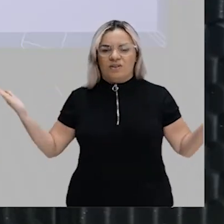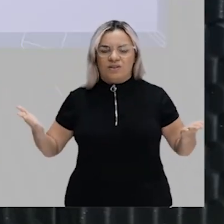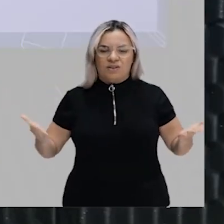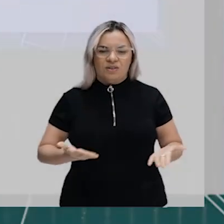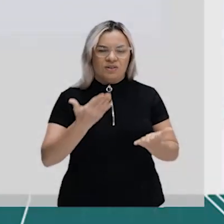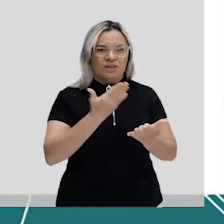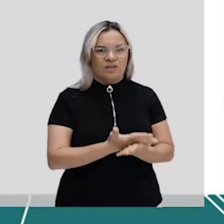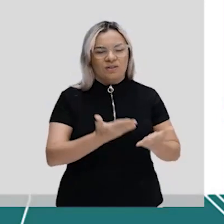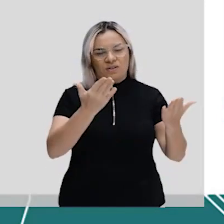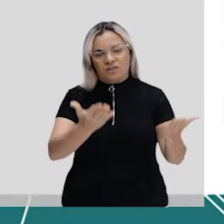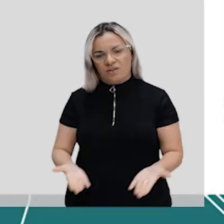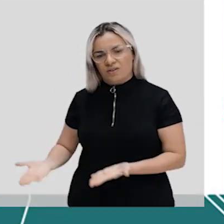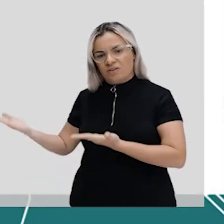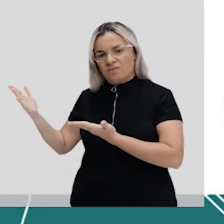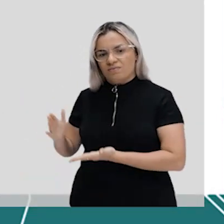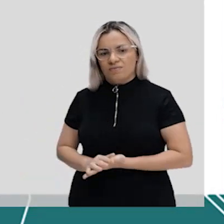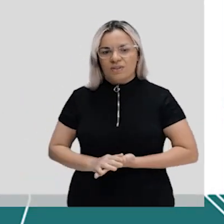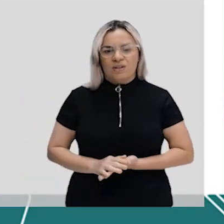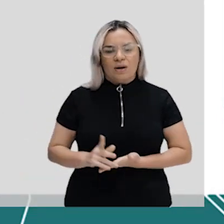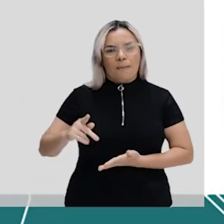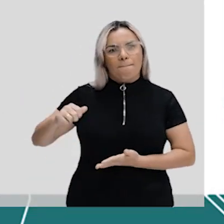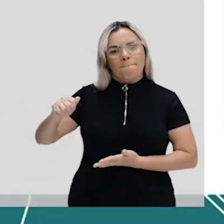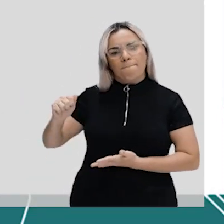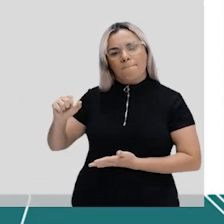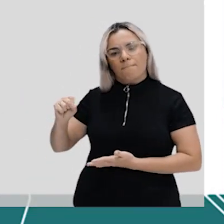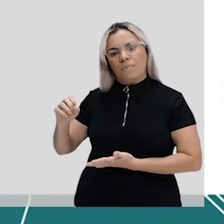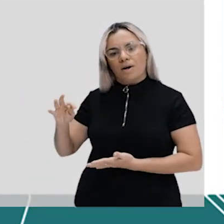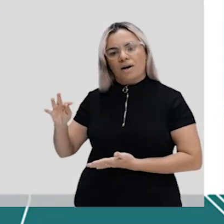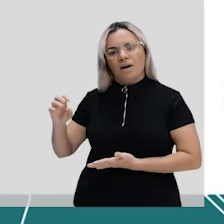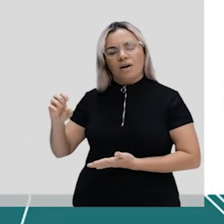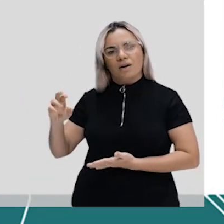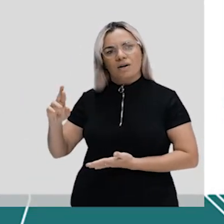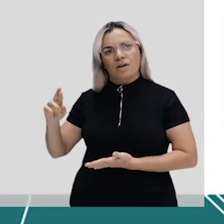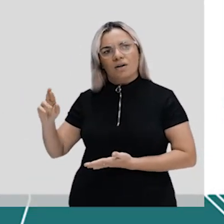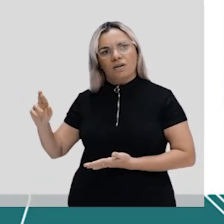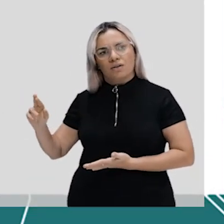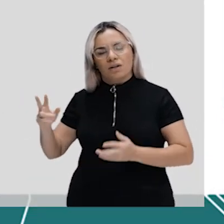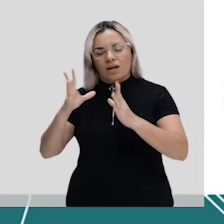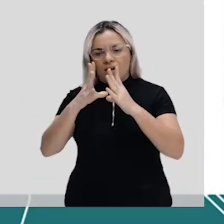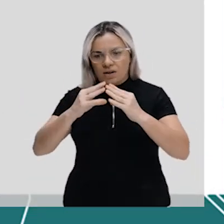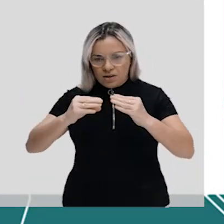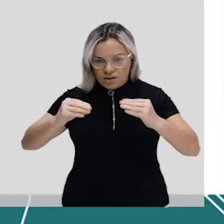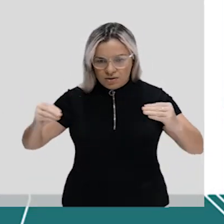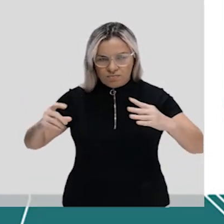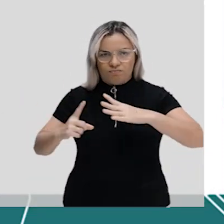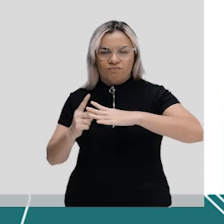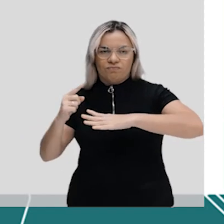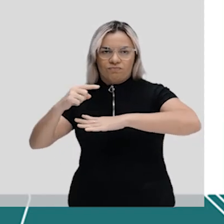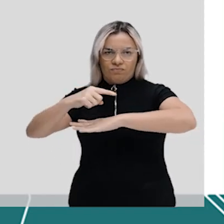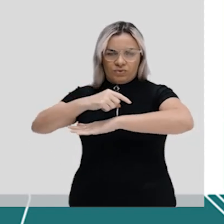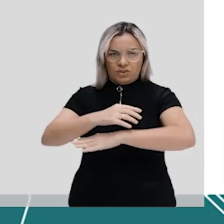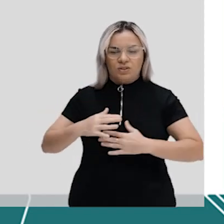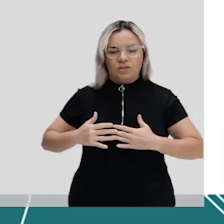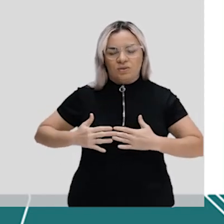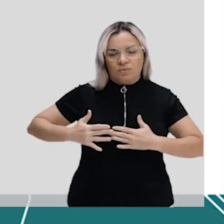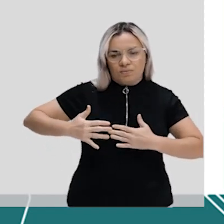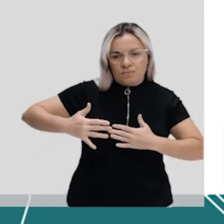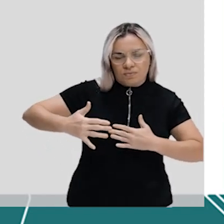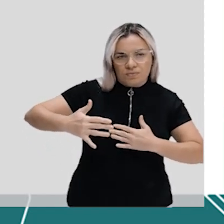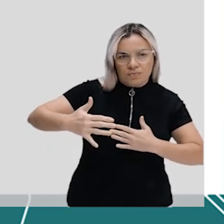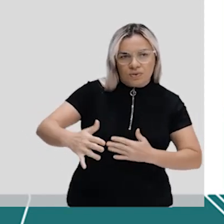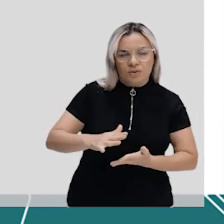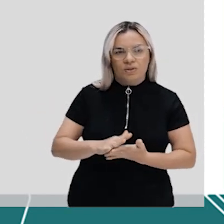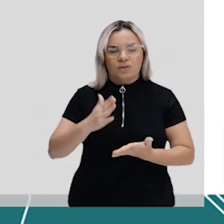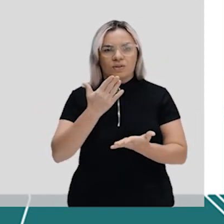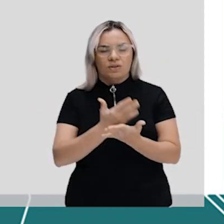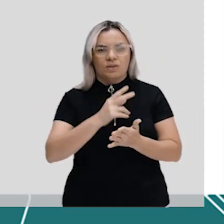a respeito de Pasteur e a derrubada da abiogênese. Nós estamos dando continuidade a uma série de